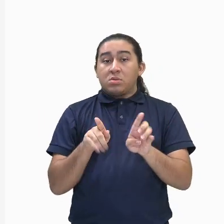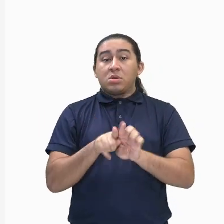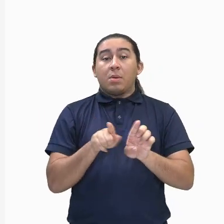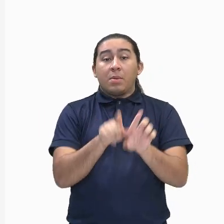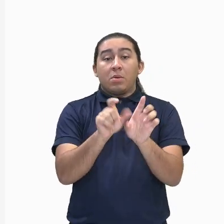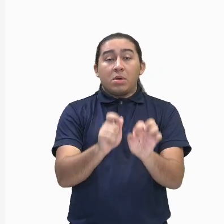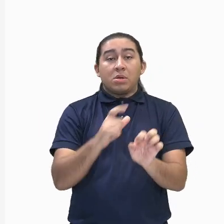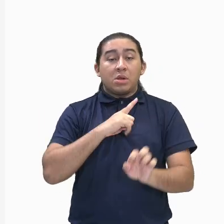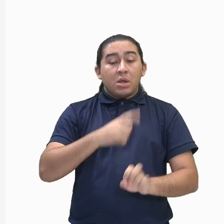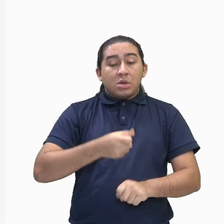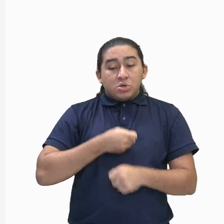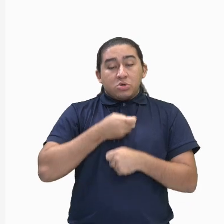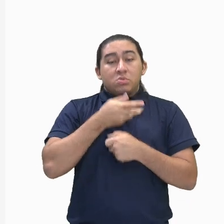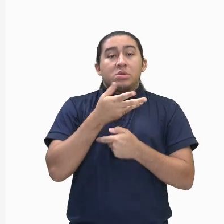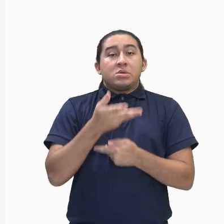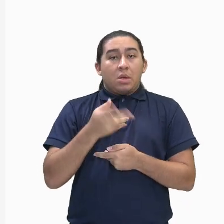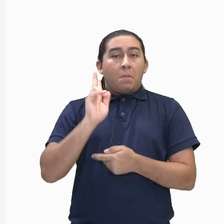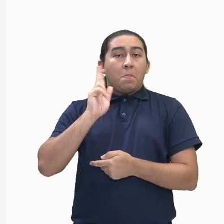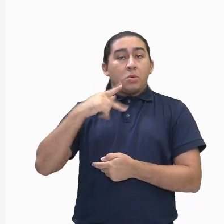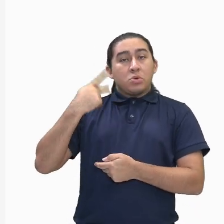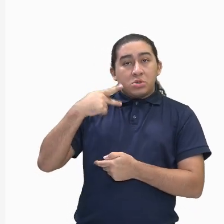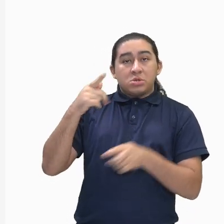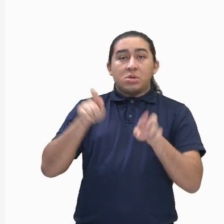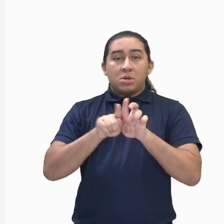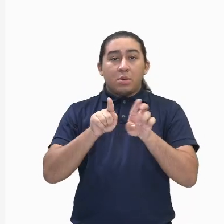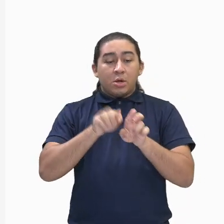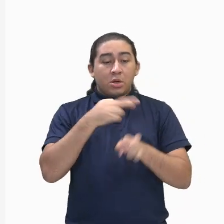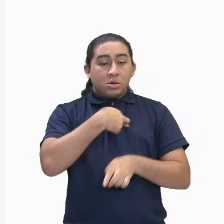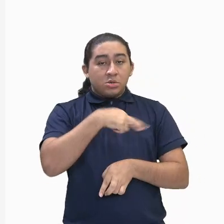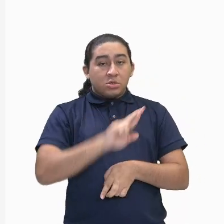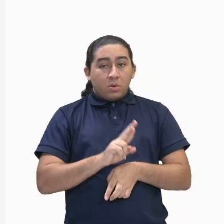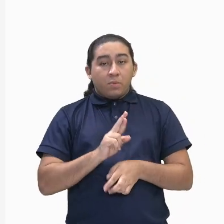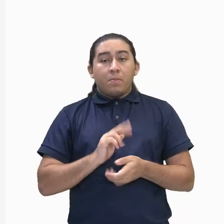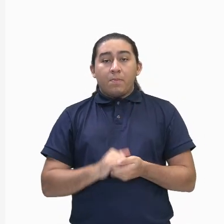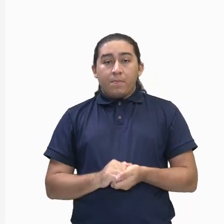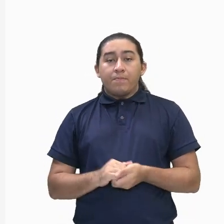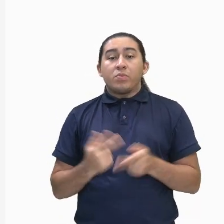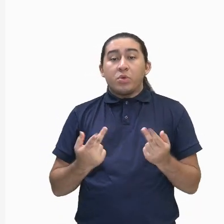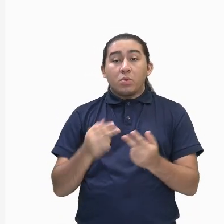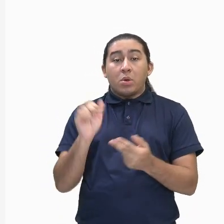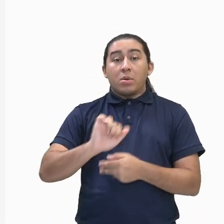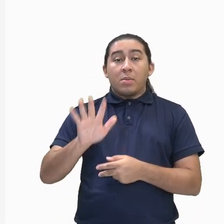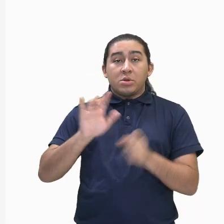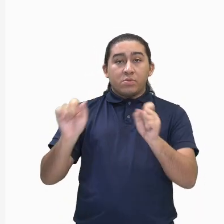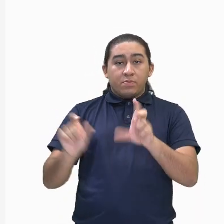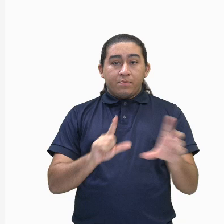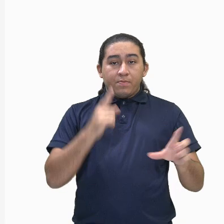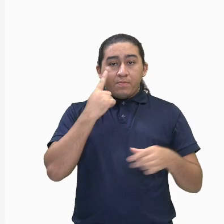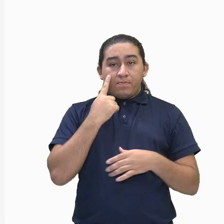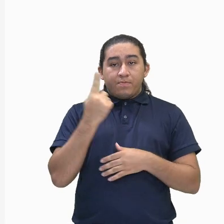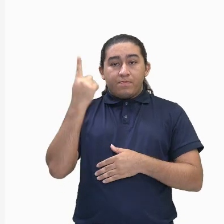transmitir mensagens políticas e religiosas, como podemos ver na próxima cartela.